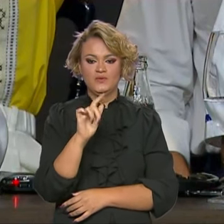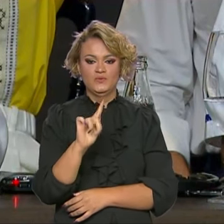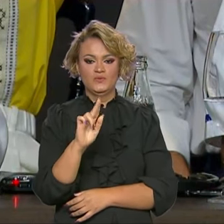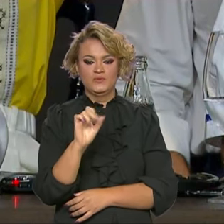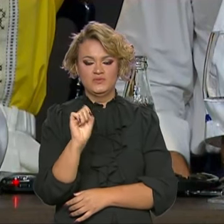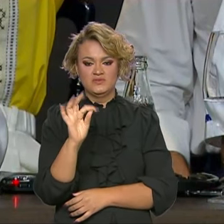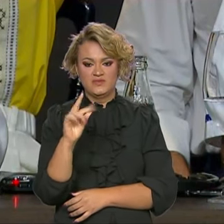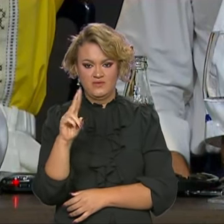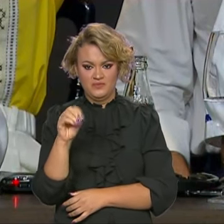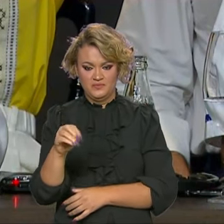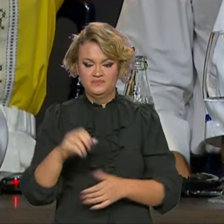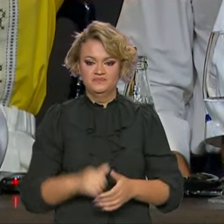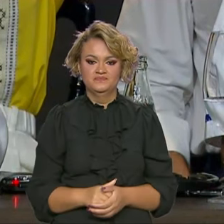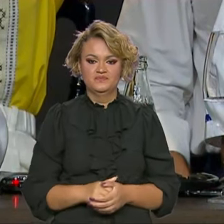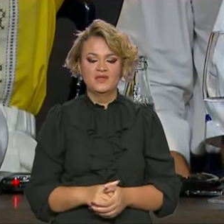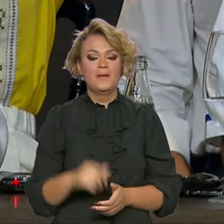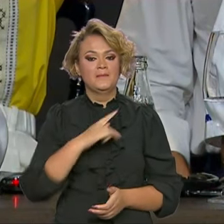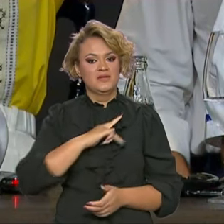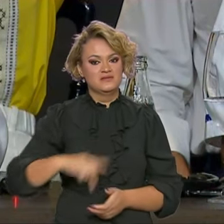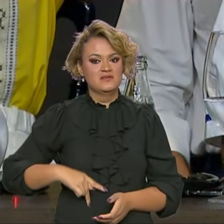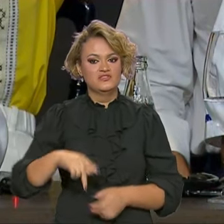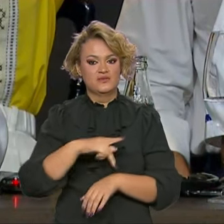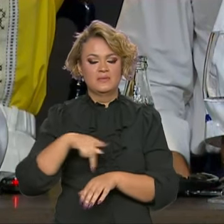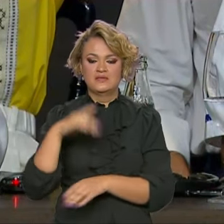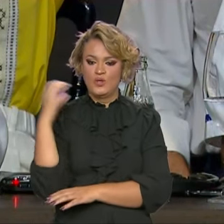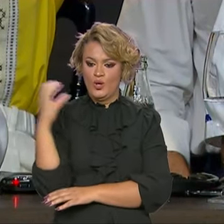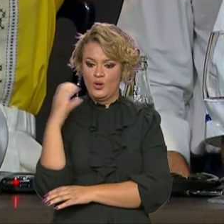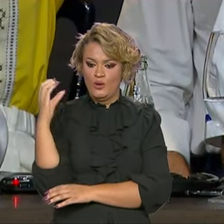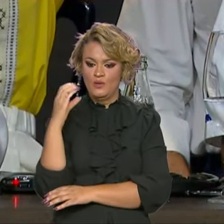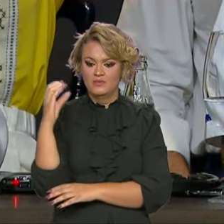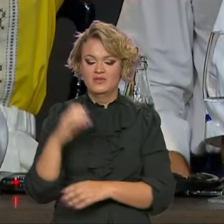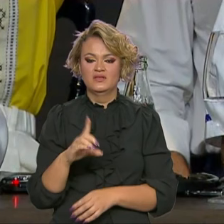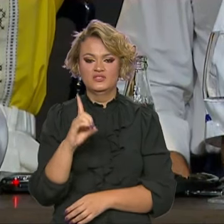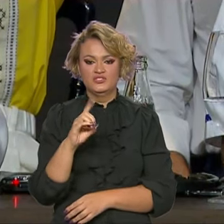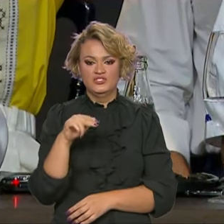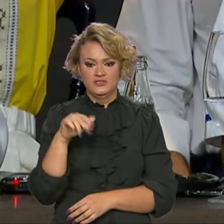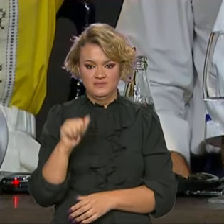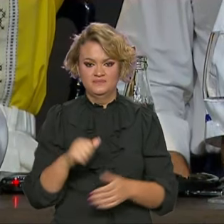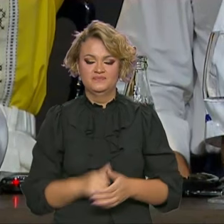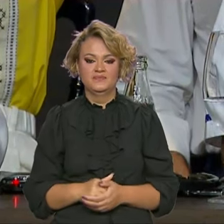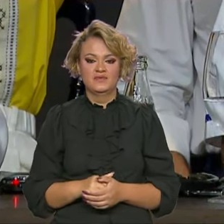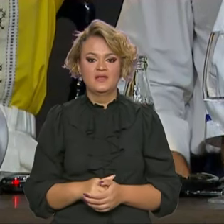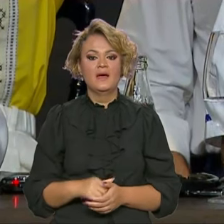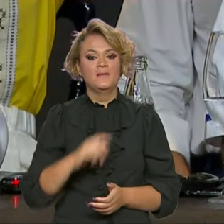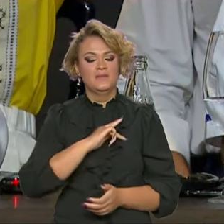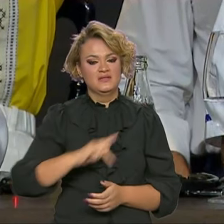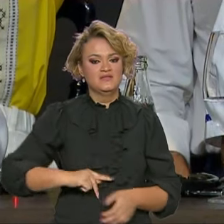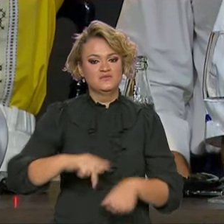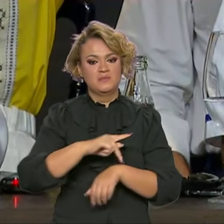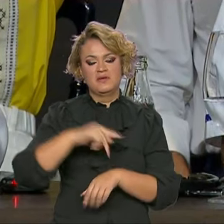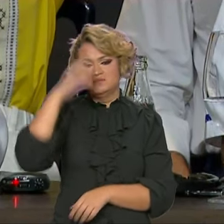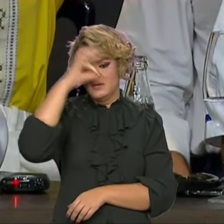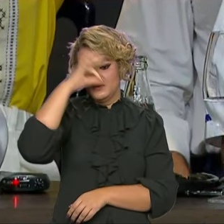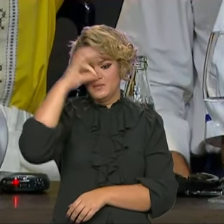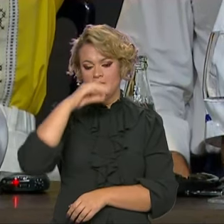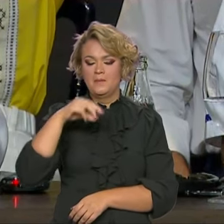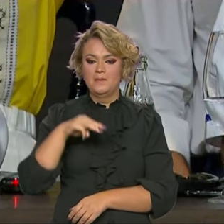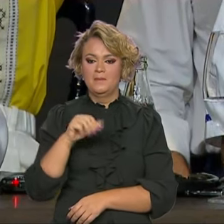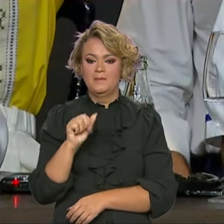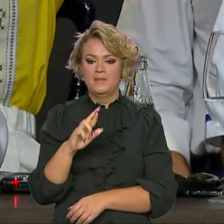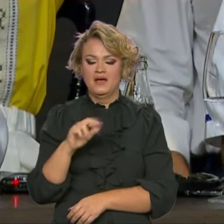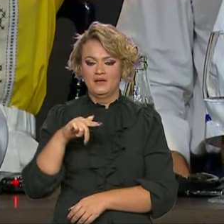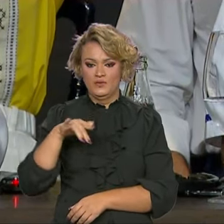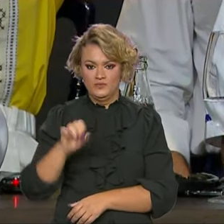Petro, presidente da República da Colômbia, Dina Boluarte, presidenta da República do Peru, Marco